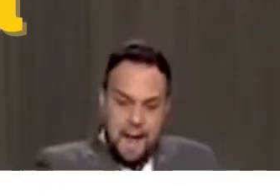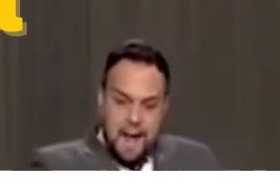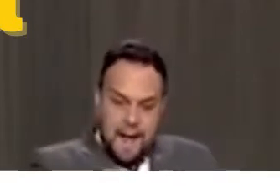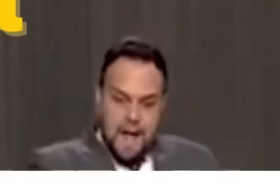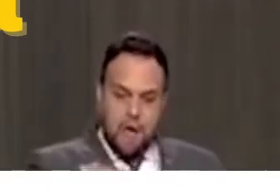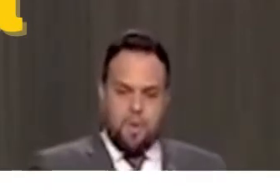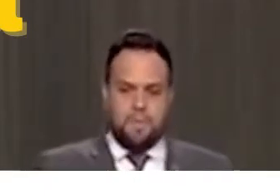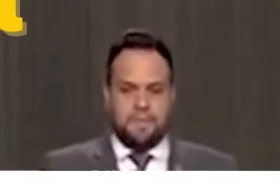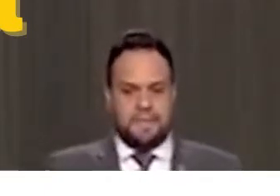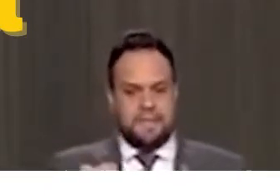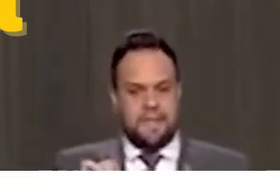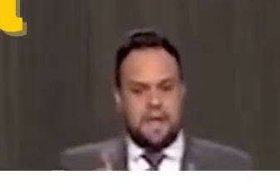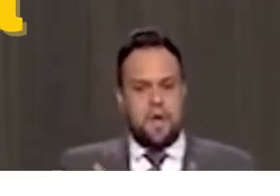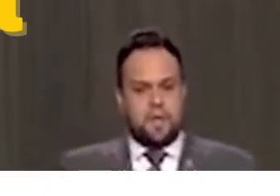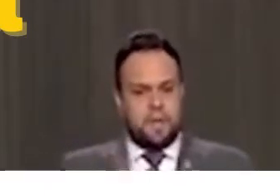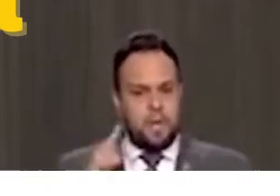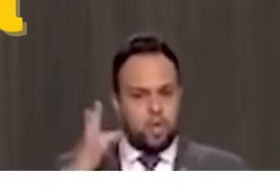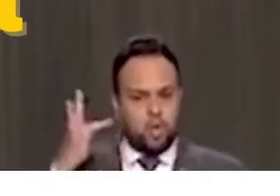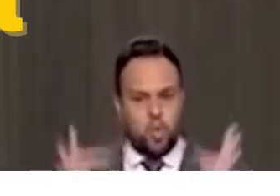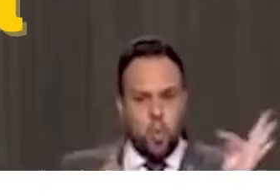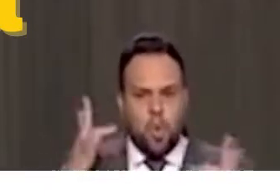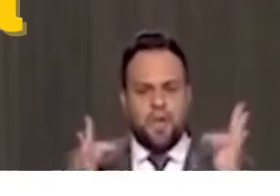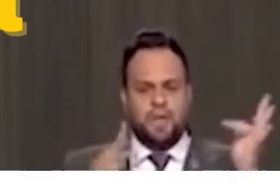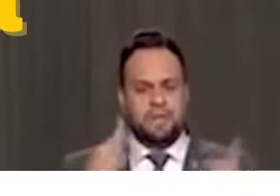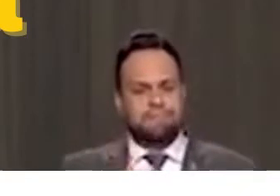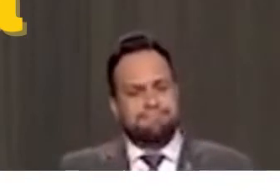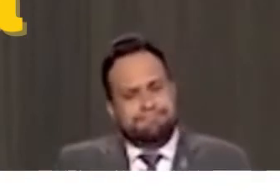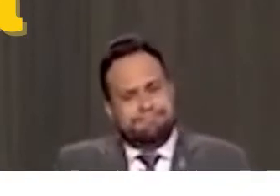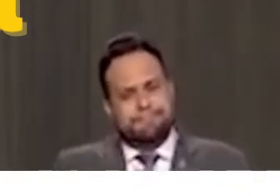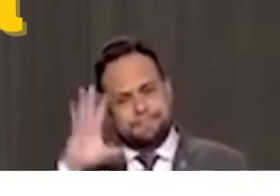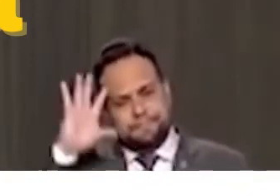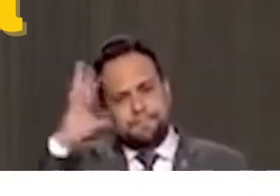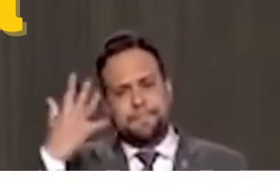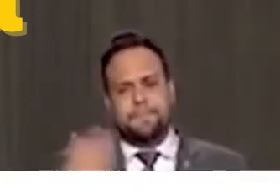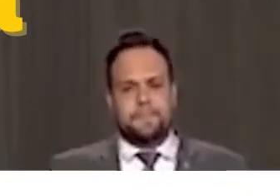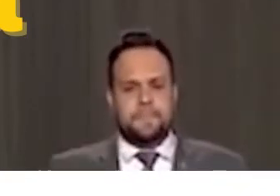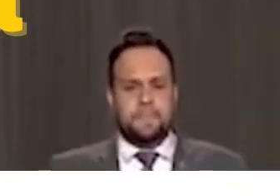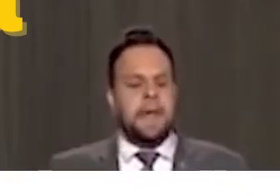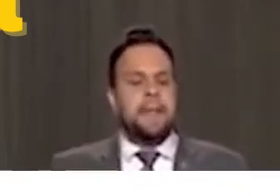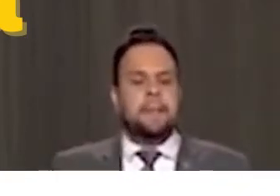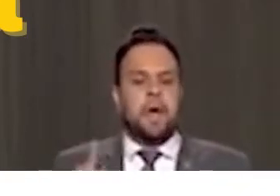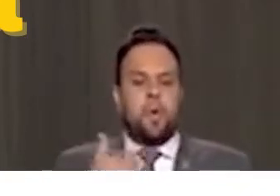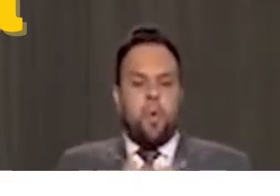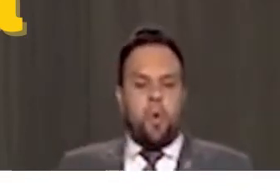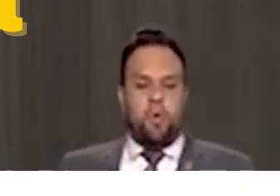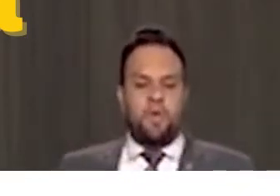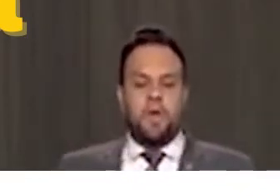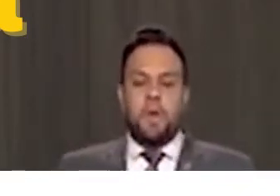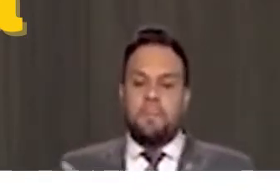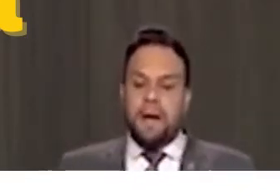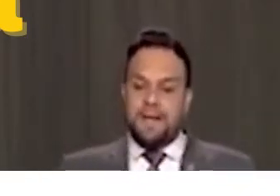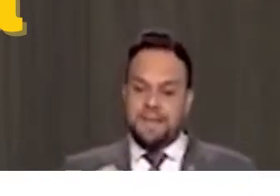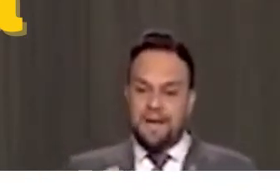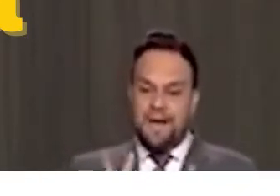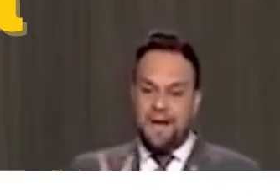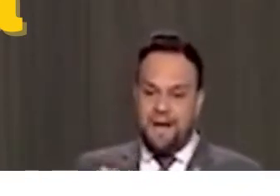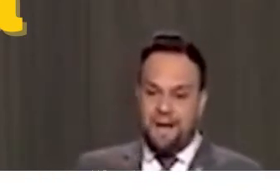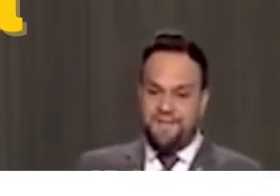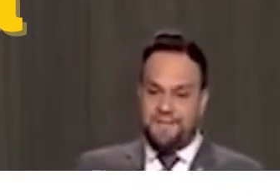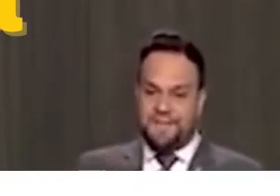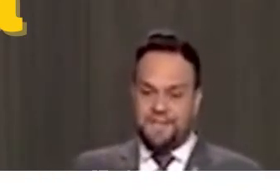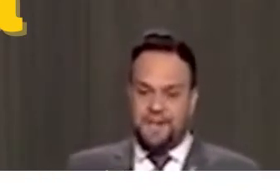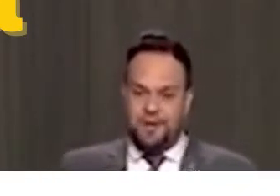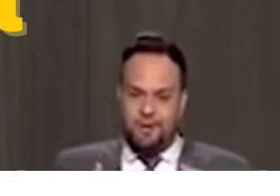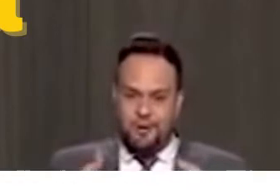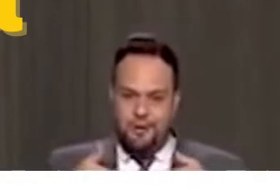no turismo. Lamento a decisão que foi tida agora, não pelo meu governo, a parte da Anvisa, no tocante aos cruzeiros. Então o